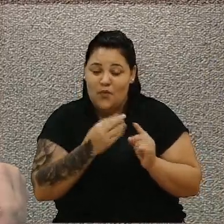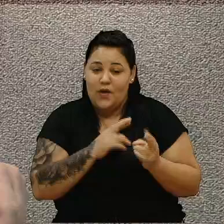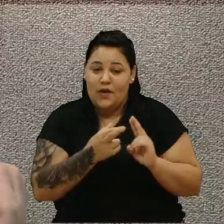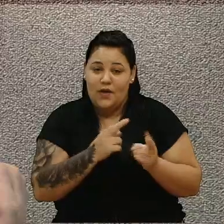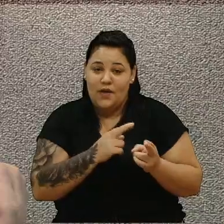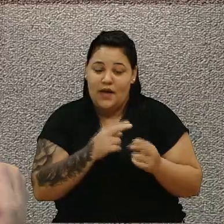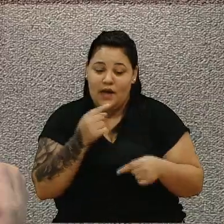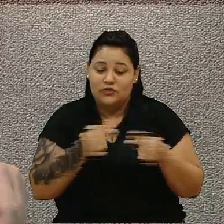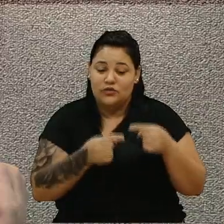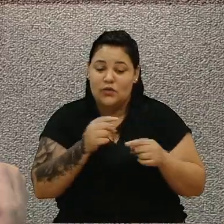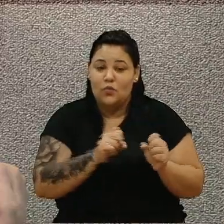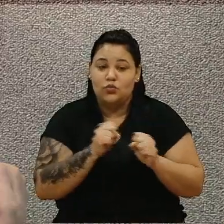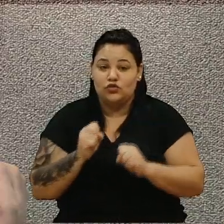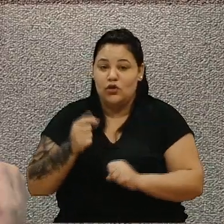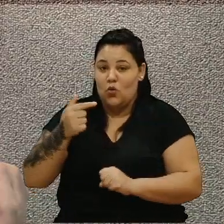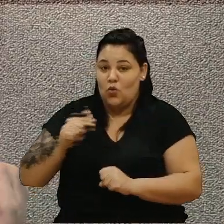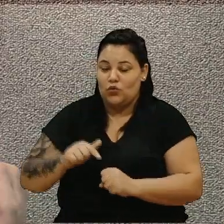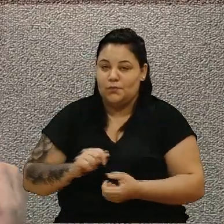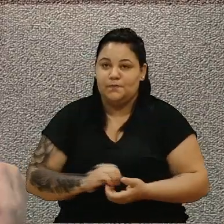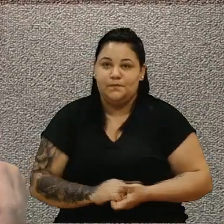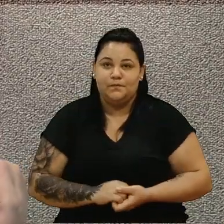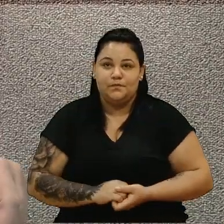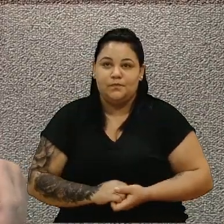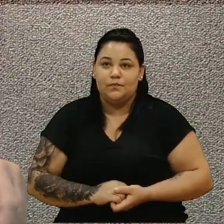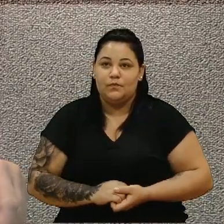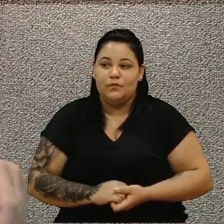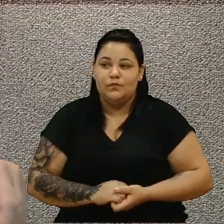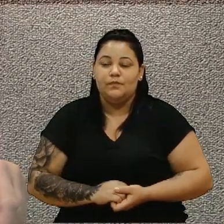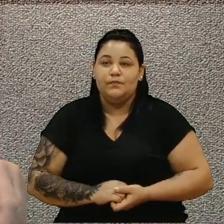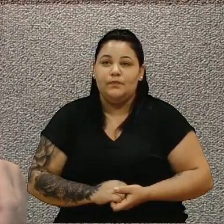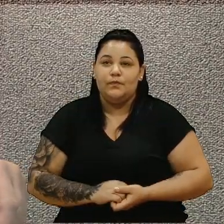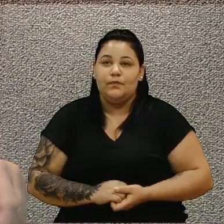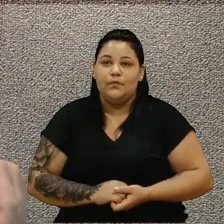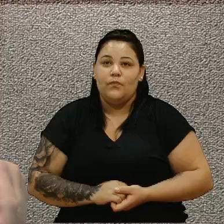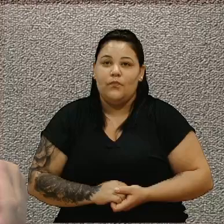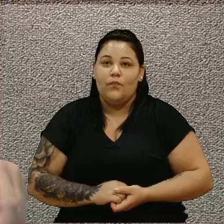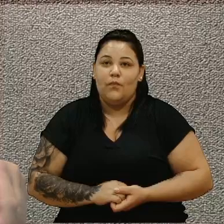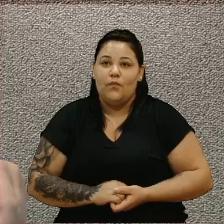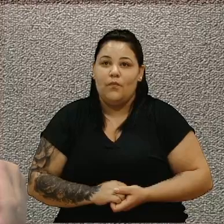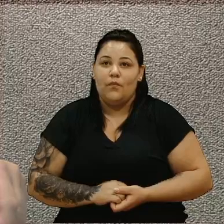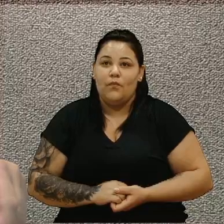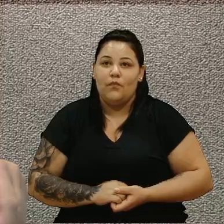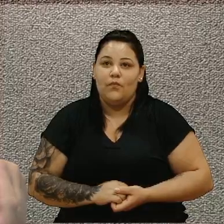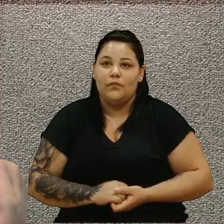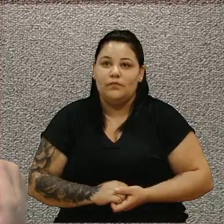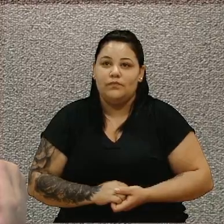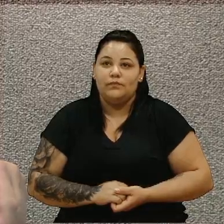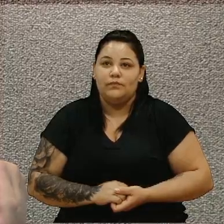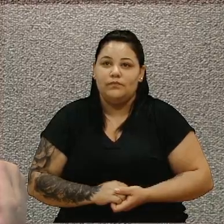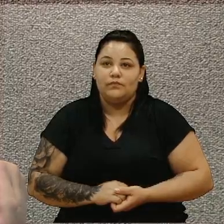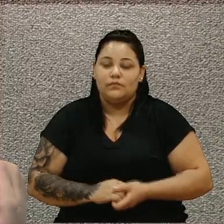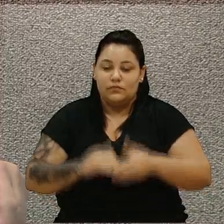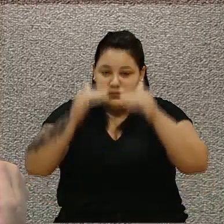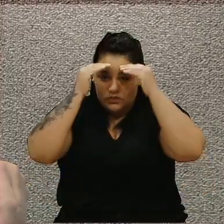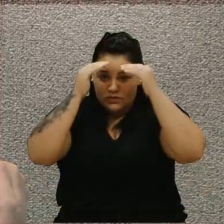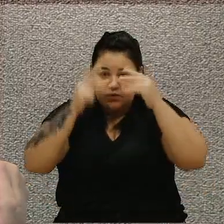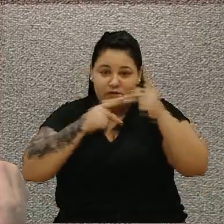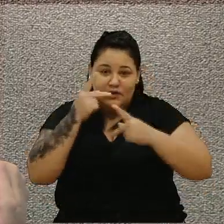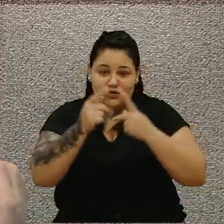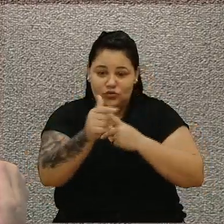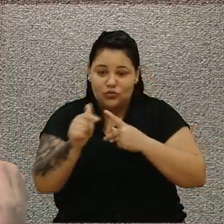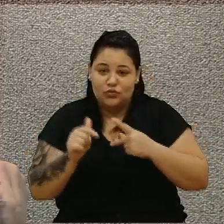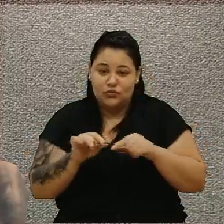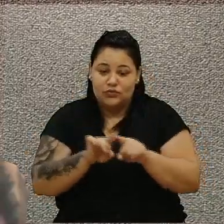sido outro, vereador Eloy Frisso. O debate poderia ter sido outro, respeitando as falas de todos os nobres colegas que estão aqui,